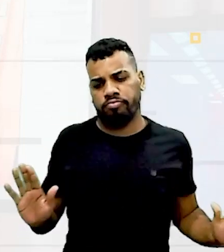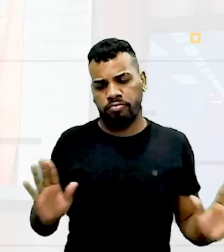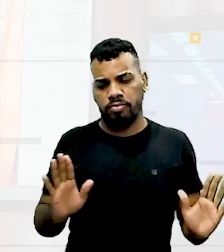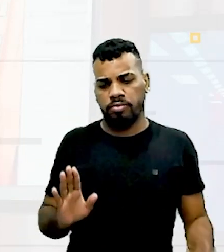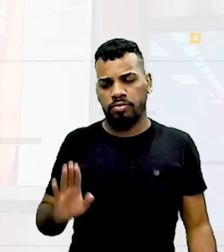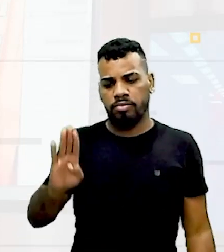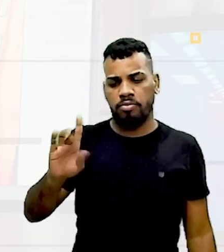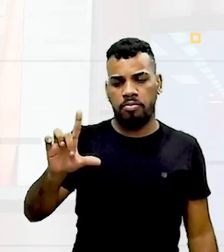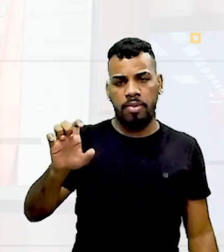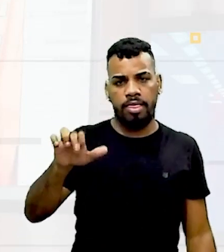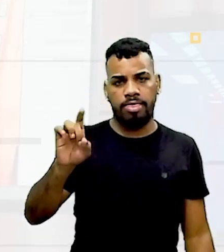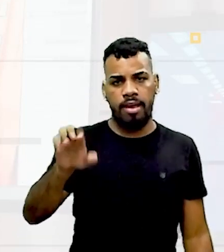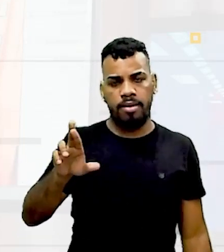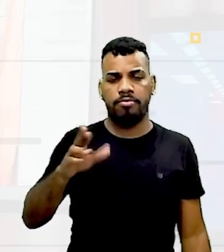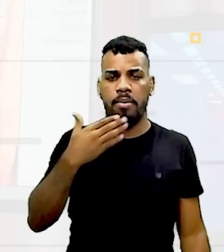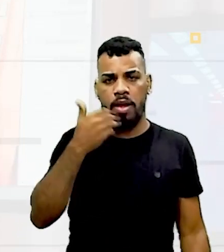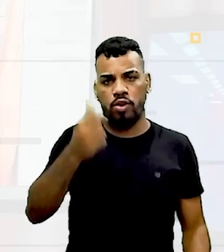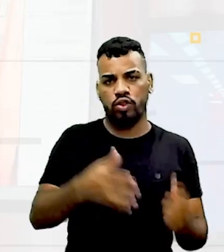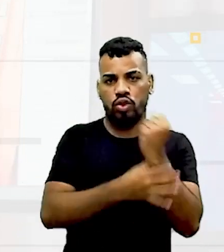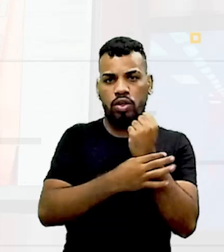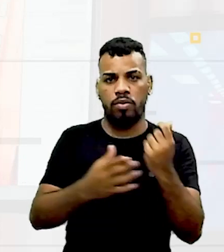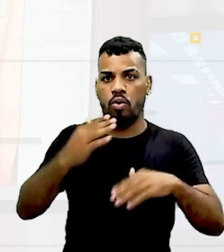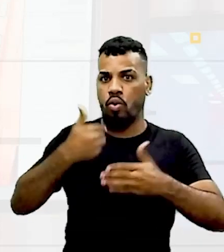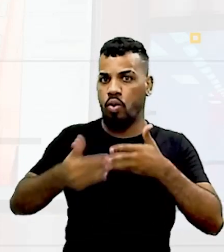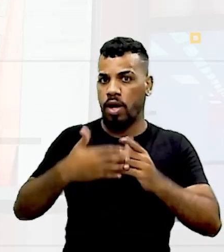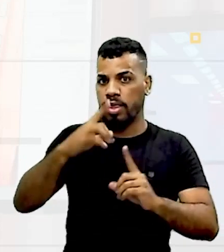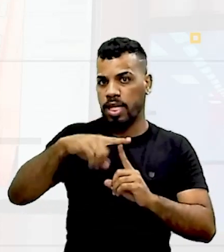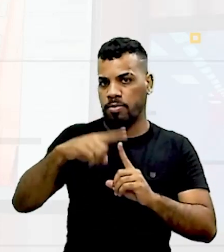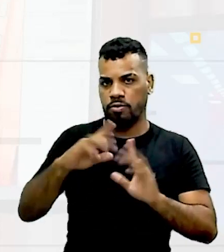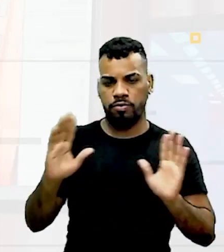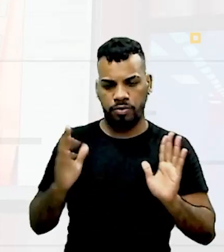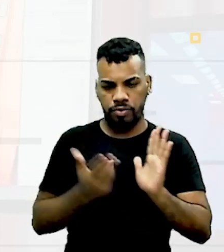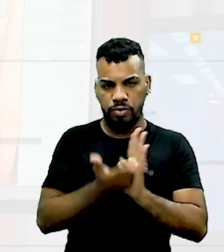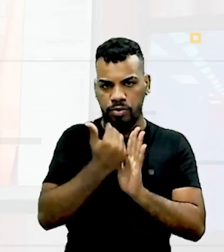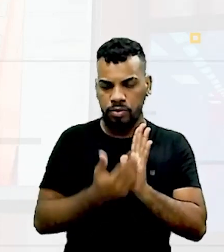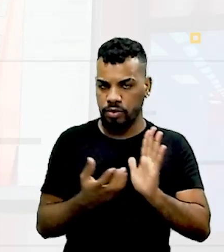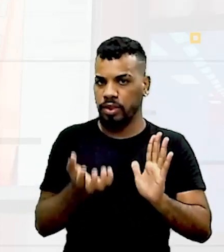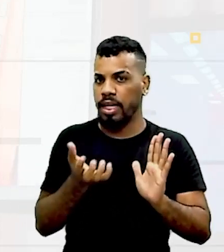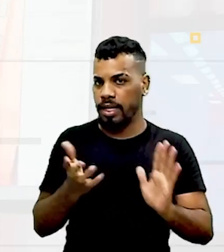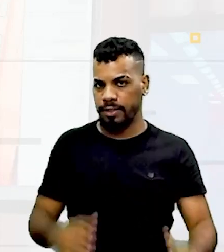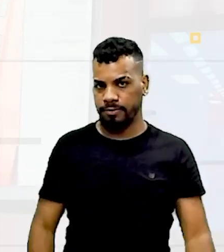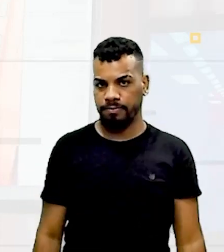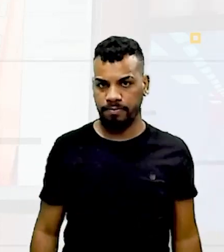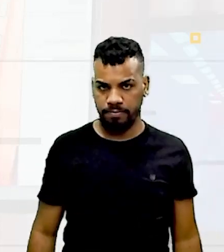tem um Blender. Ele é um porto seguro para qualquer tipo de animação que você quiser.